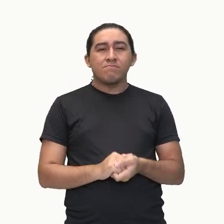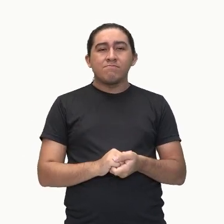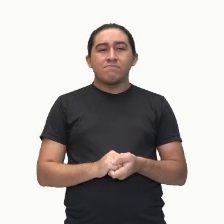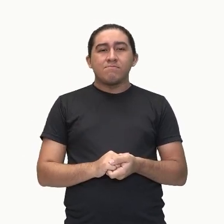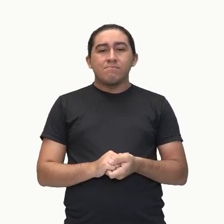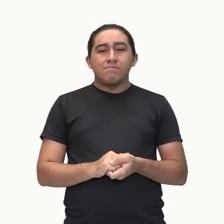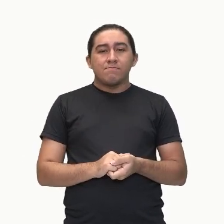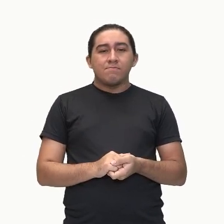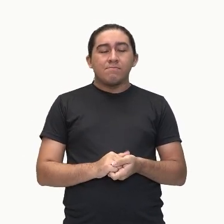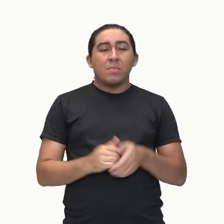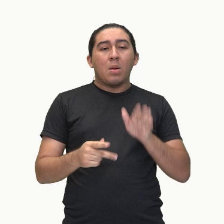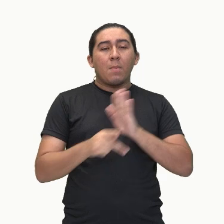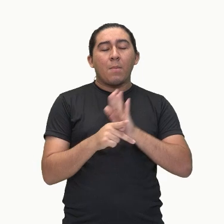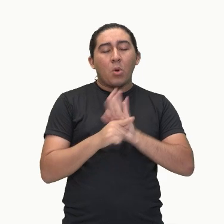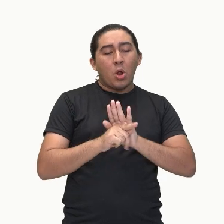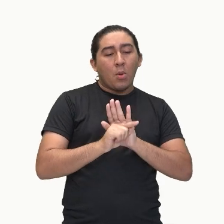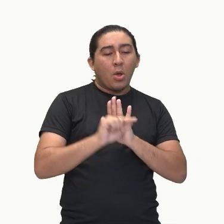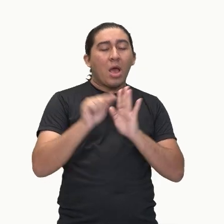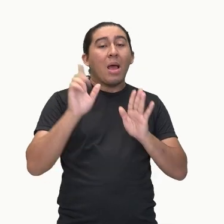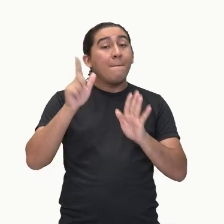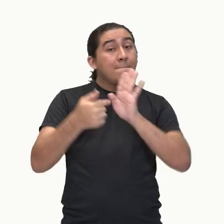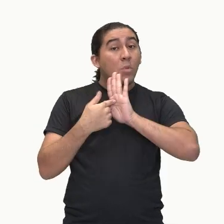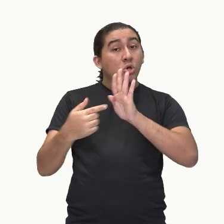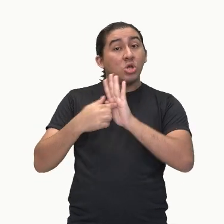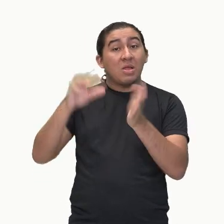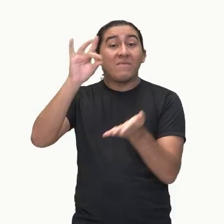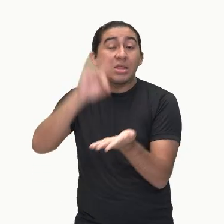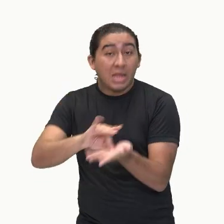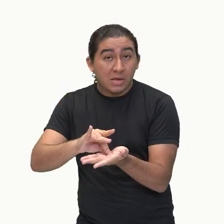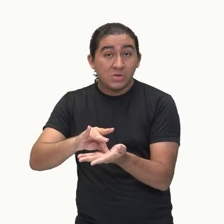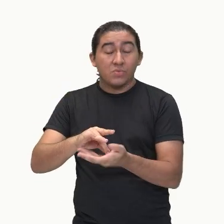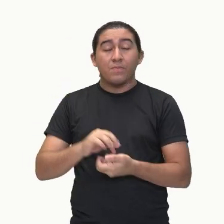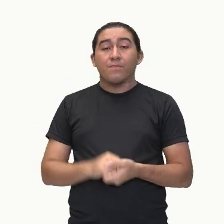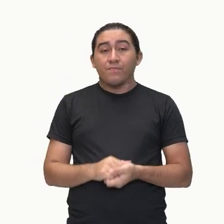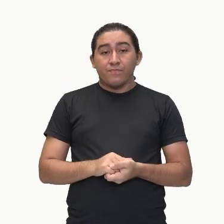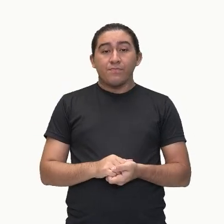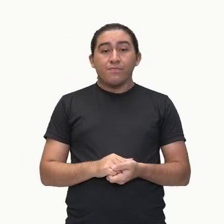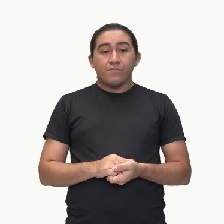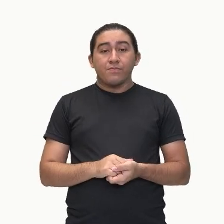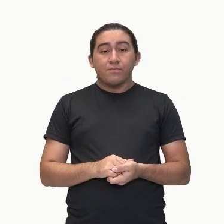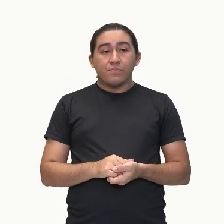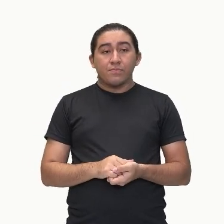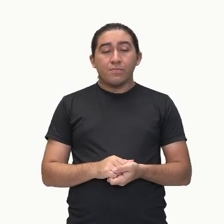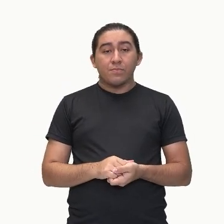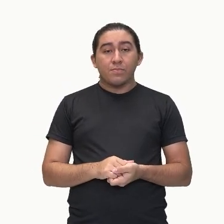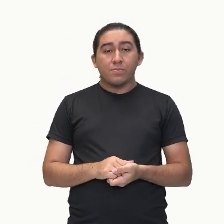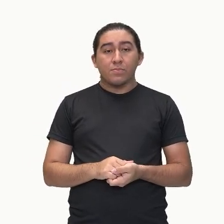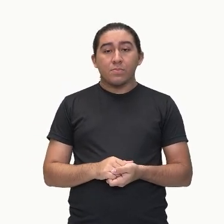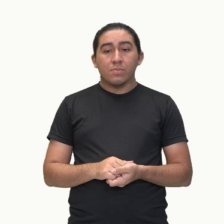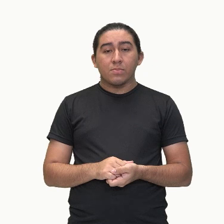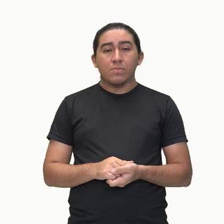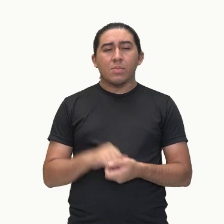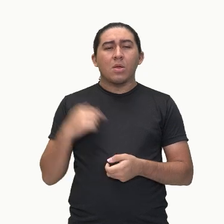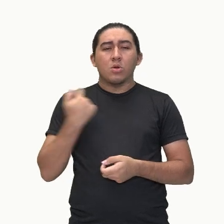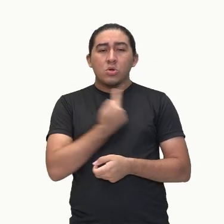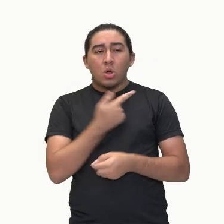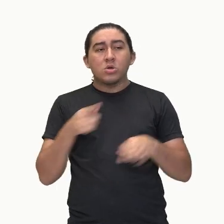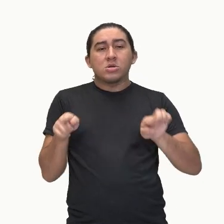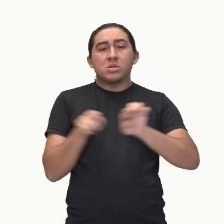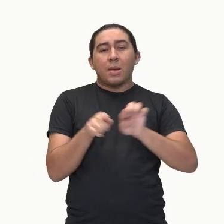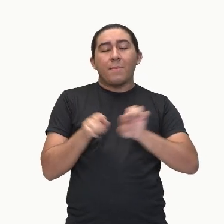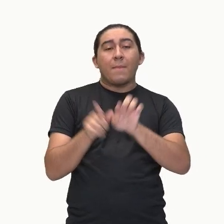trazendo a realidade. Assim como nós também podemos trazer as adaptações de